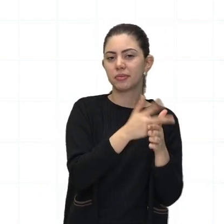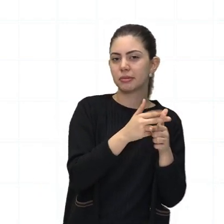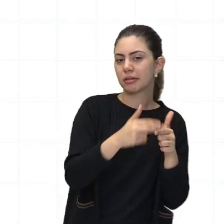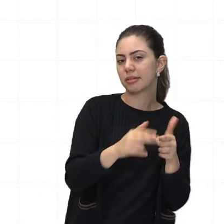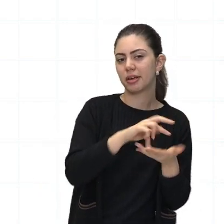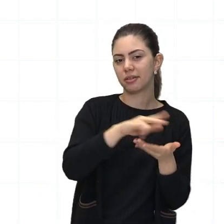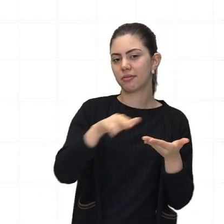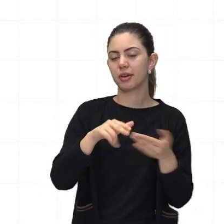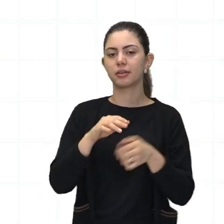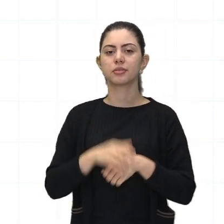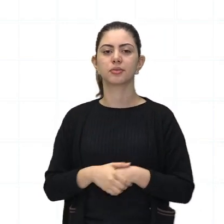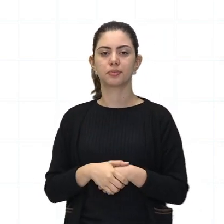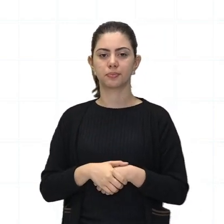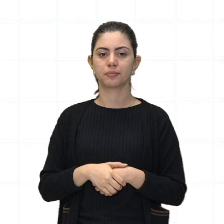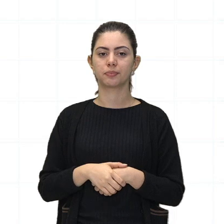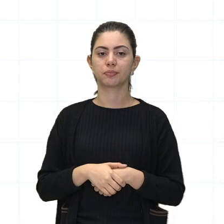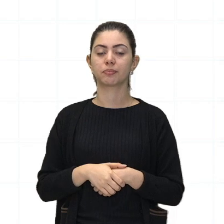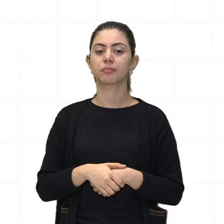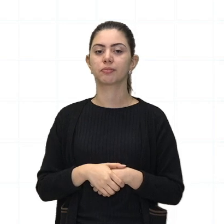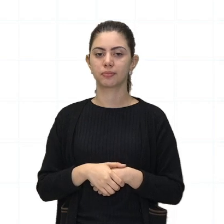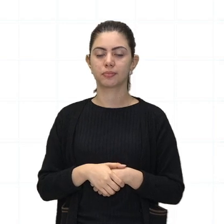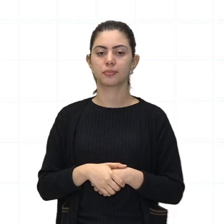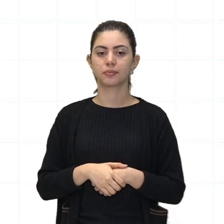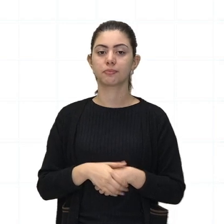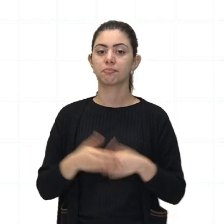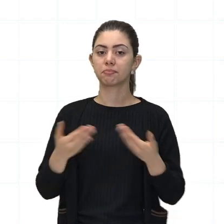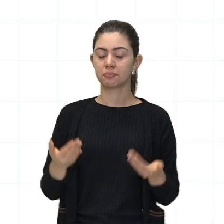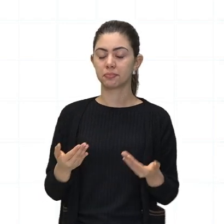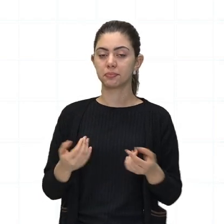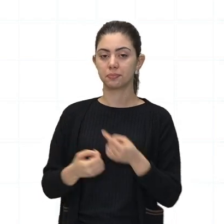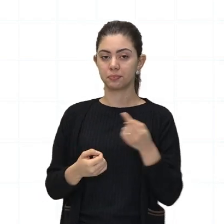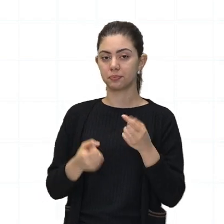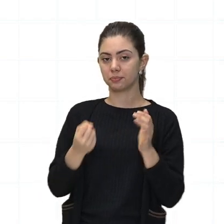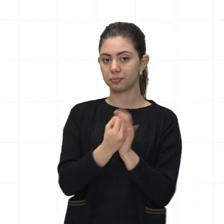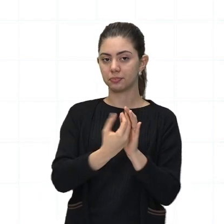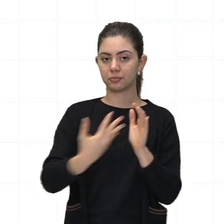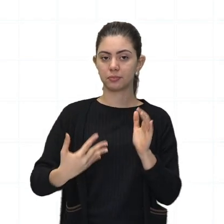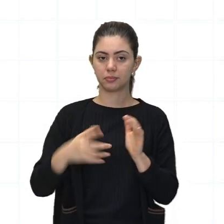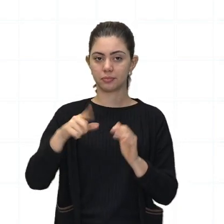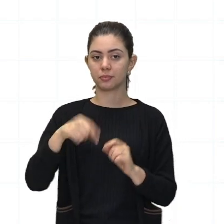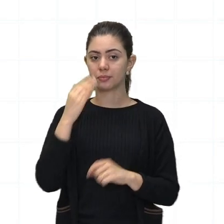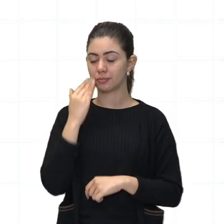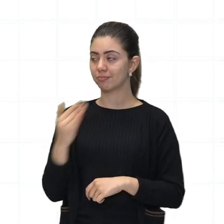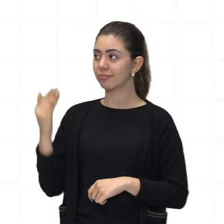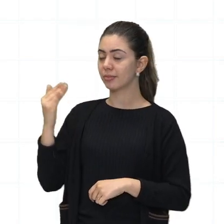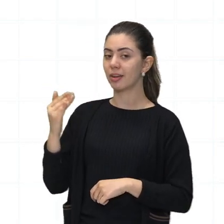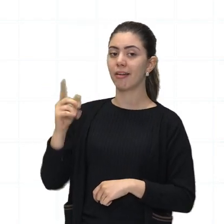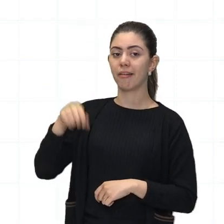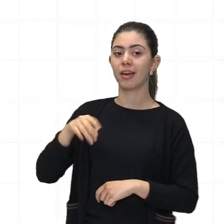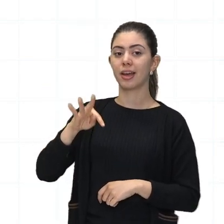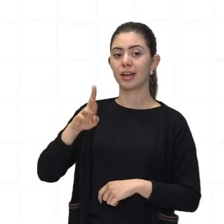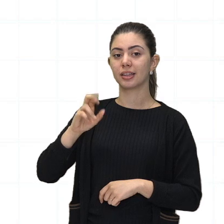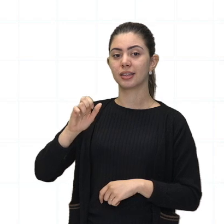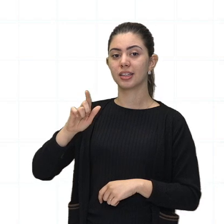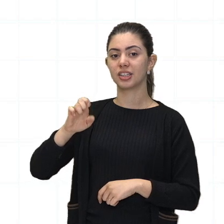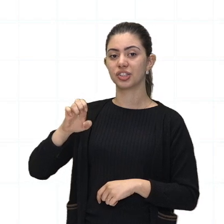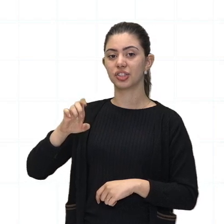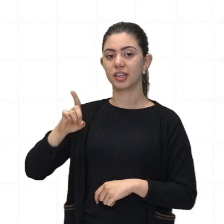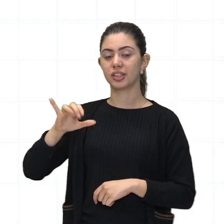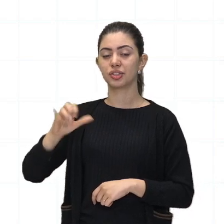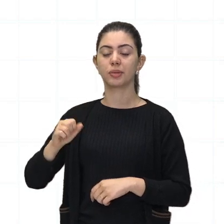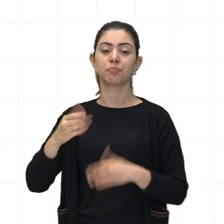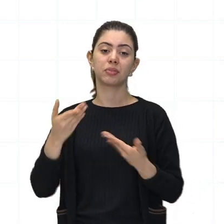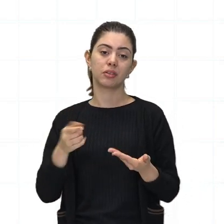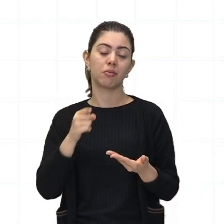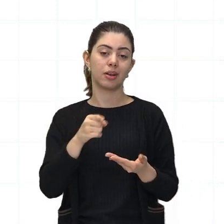conhece. Continuando, o primeiro elemento do gênero dramático é a tragédia. E lá na tragédia, as histórias geralmente têm finais